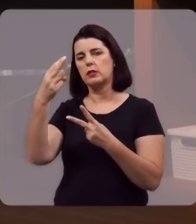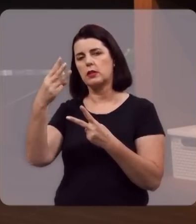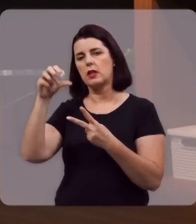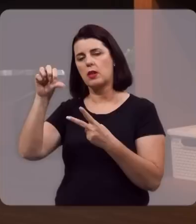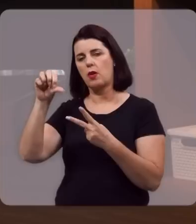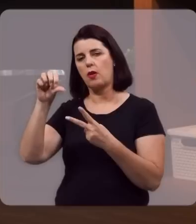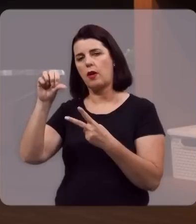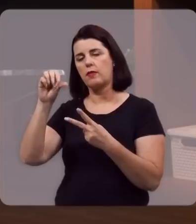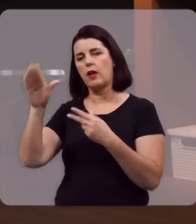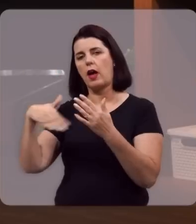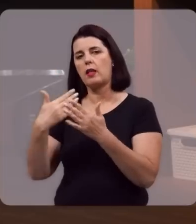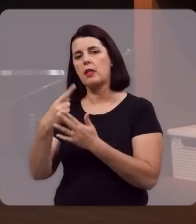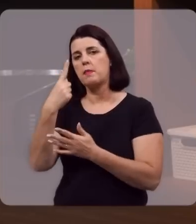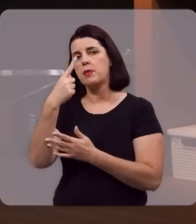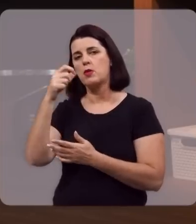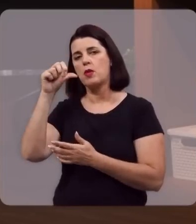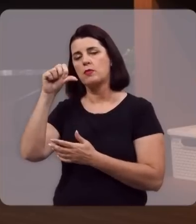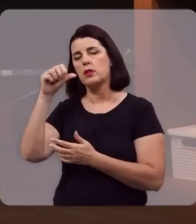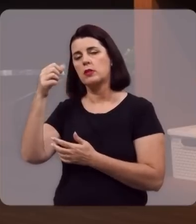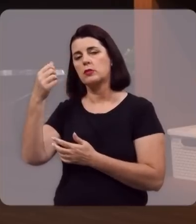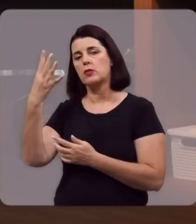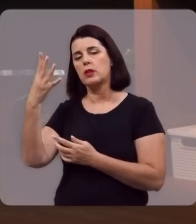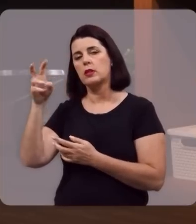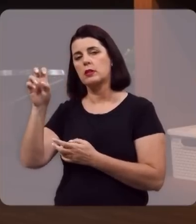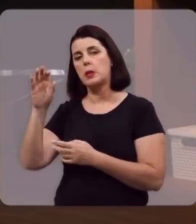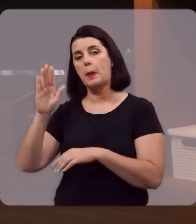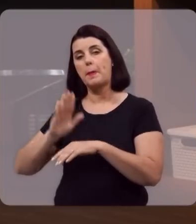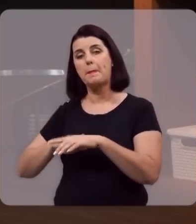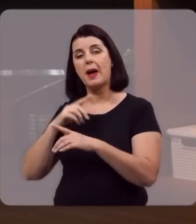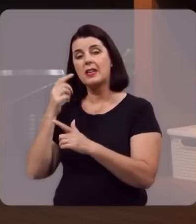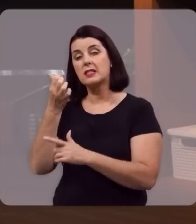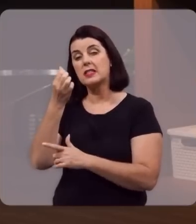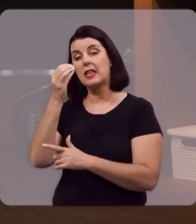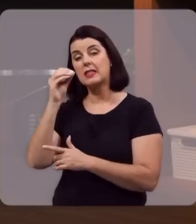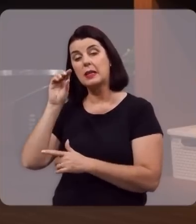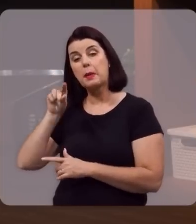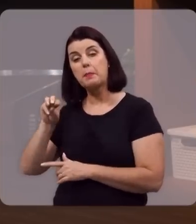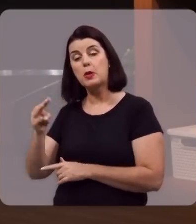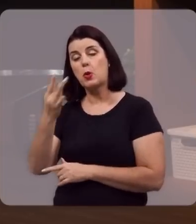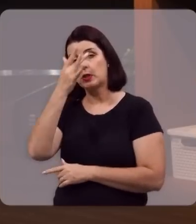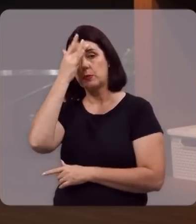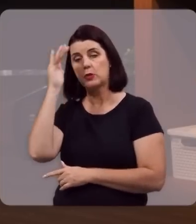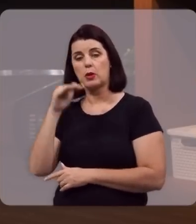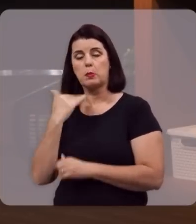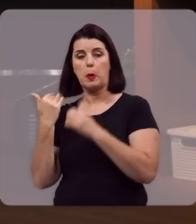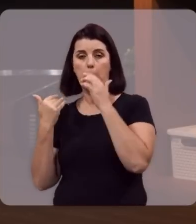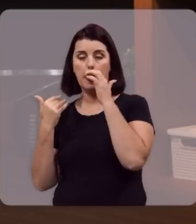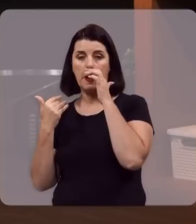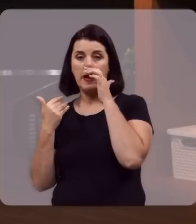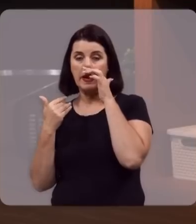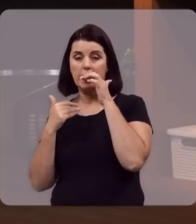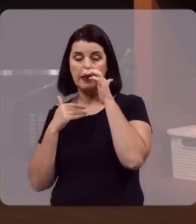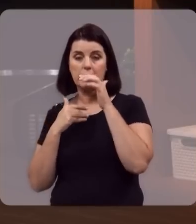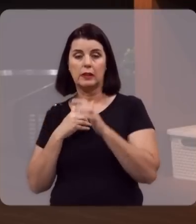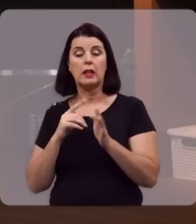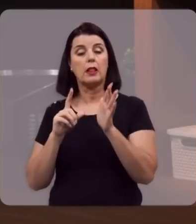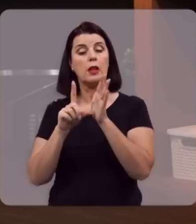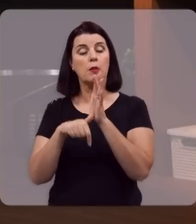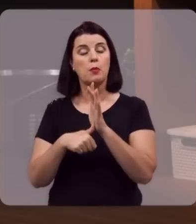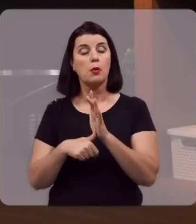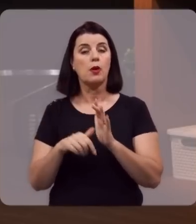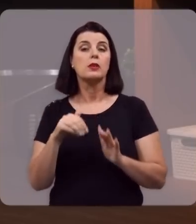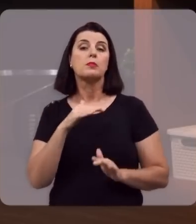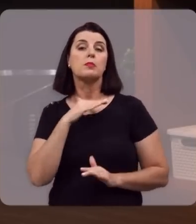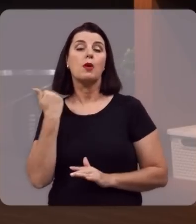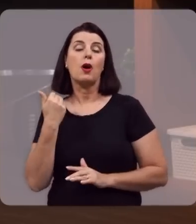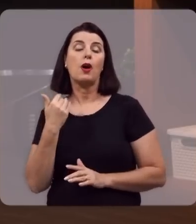1945, mais de 60 milhões de pessoas mortas. Mas depois vem as mortes